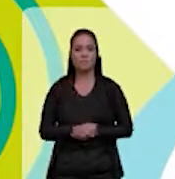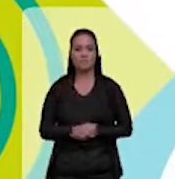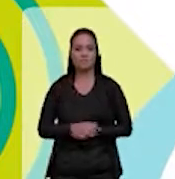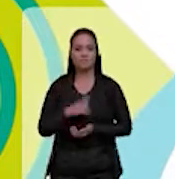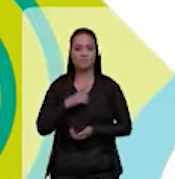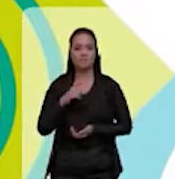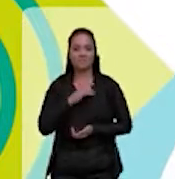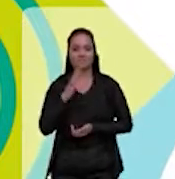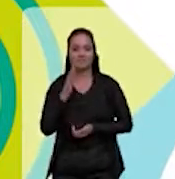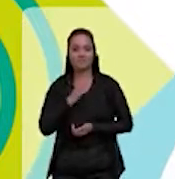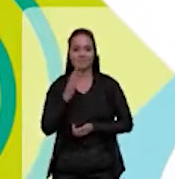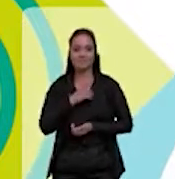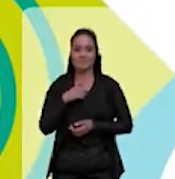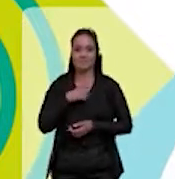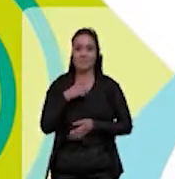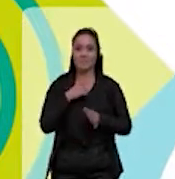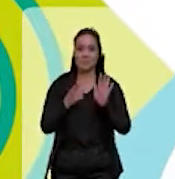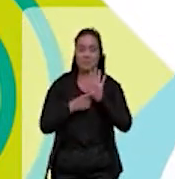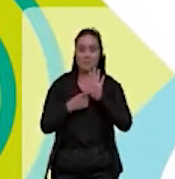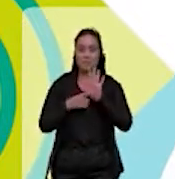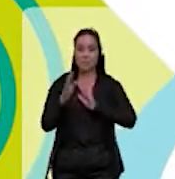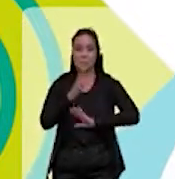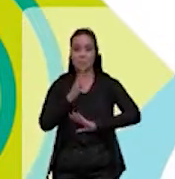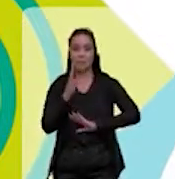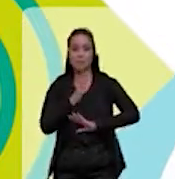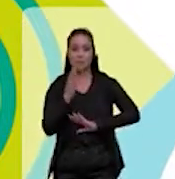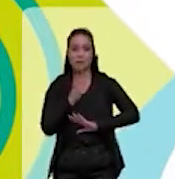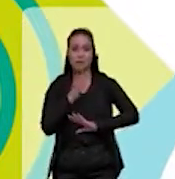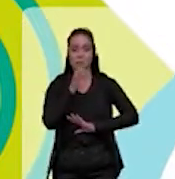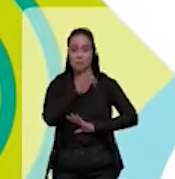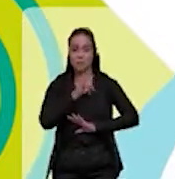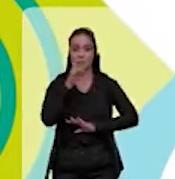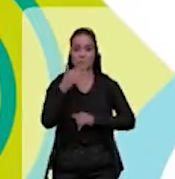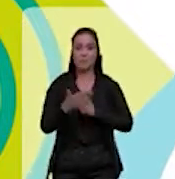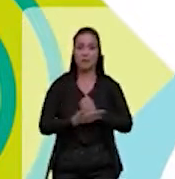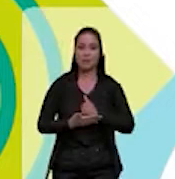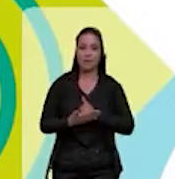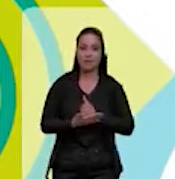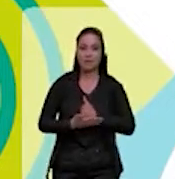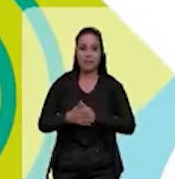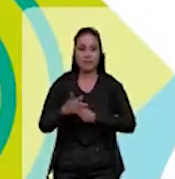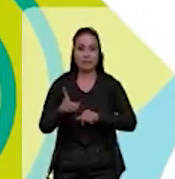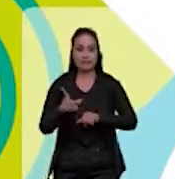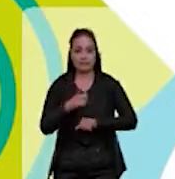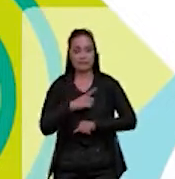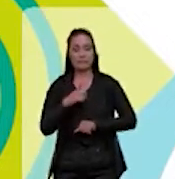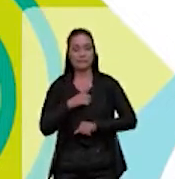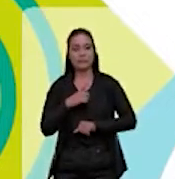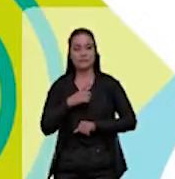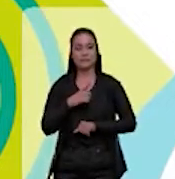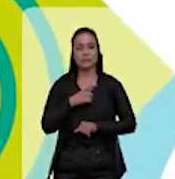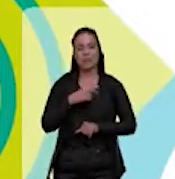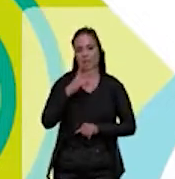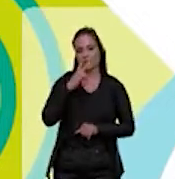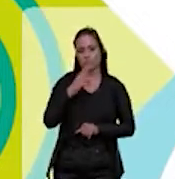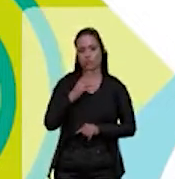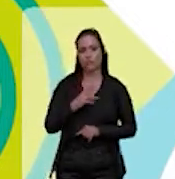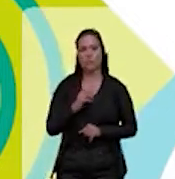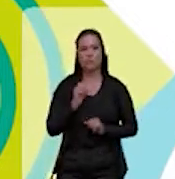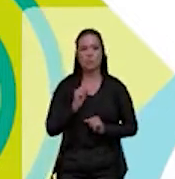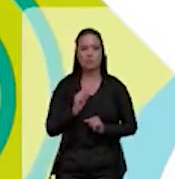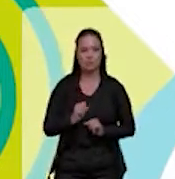desenvolvemos uma biblioteca que evidentemente é uma biblioteca arbitrária básica mas que tem eu acho a